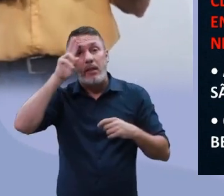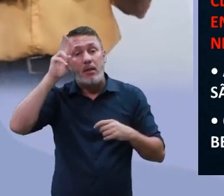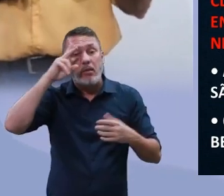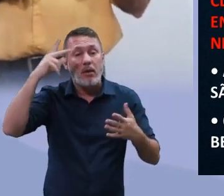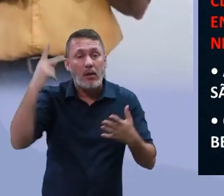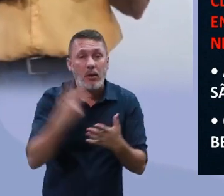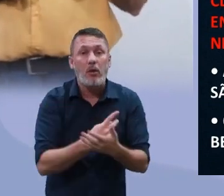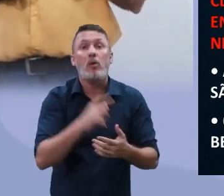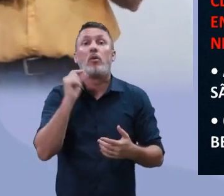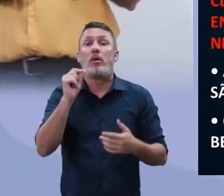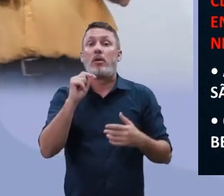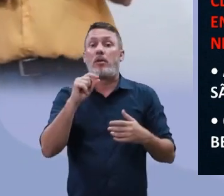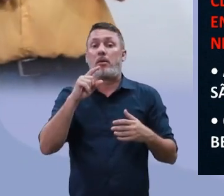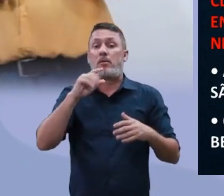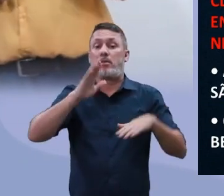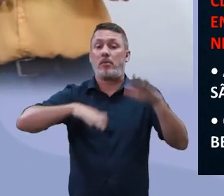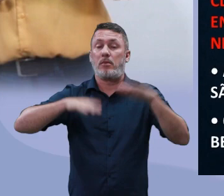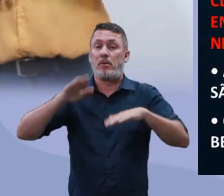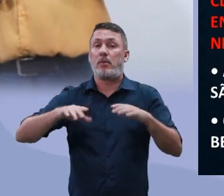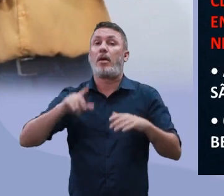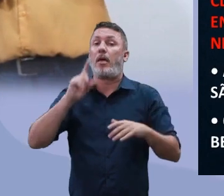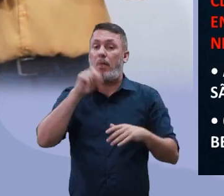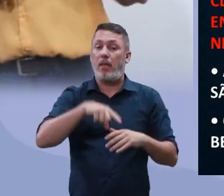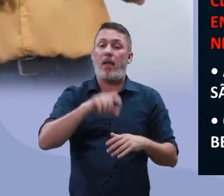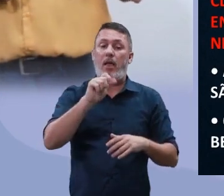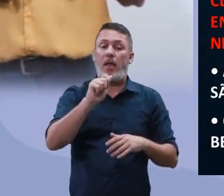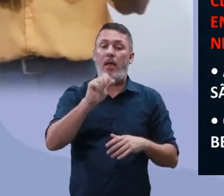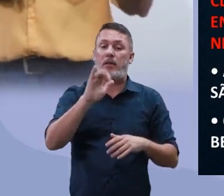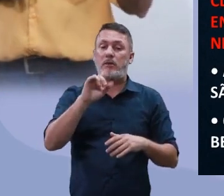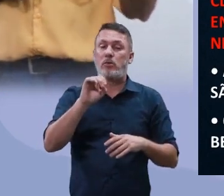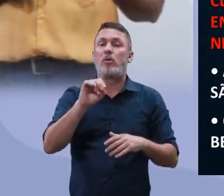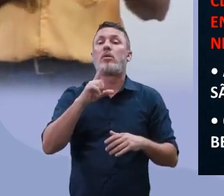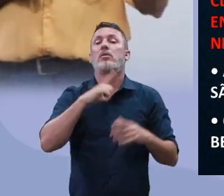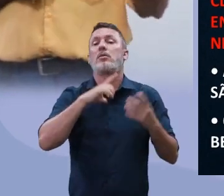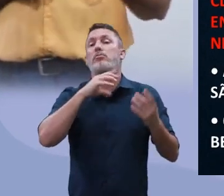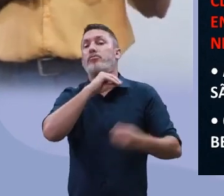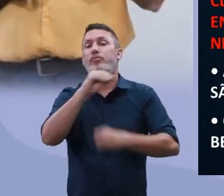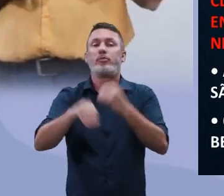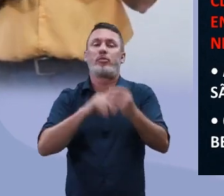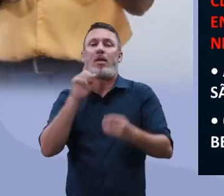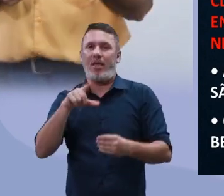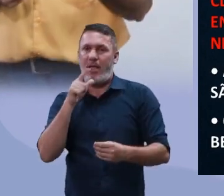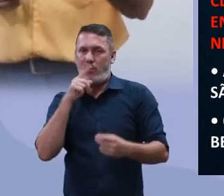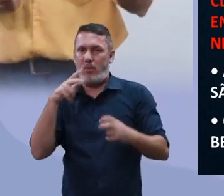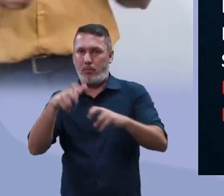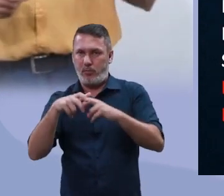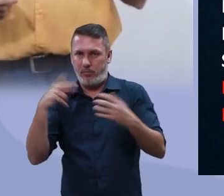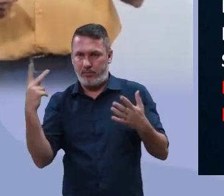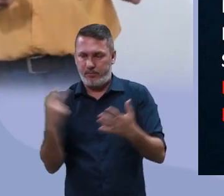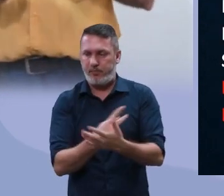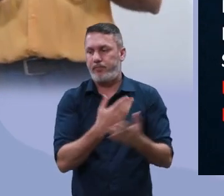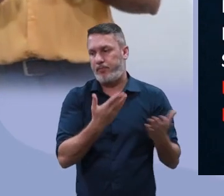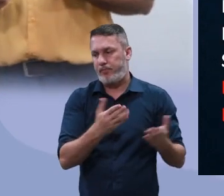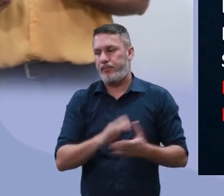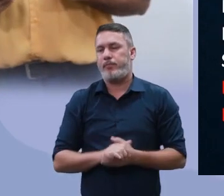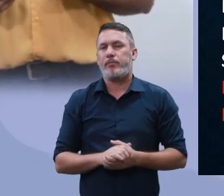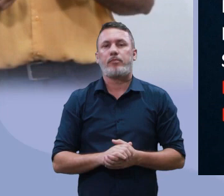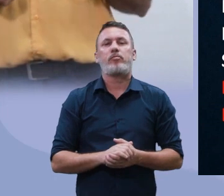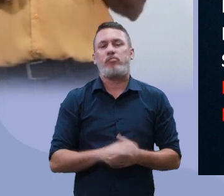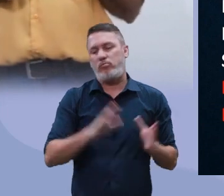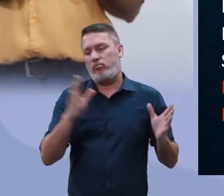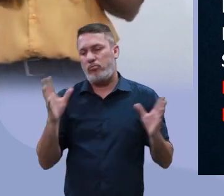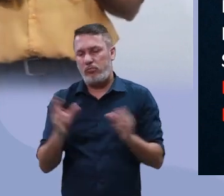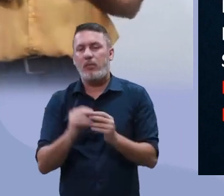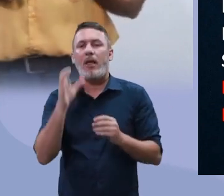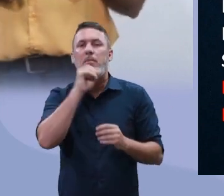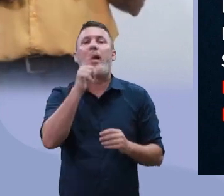que esse dano ele é medido em cima do nível de acidez, né, do poluente que reagiu com essa água. Temos as enchentes,